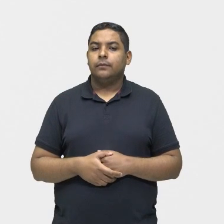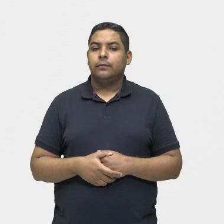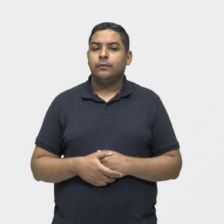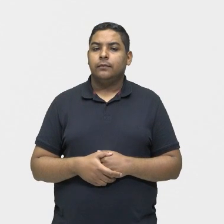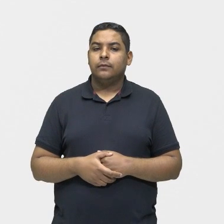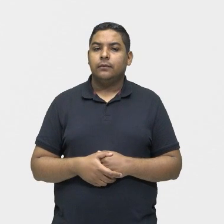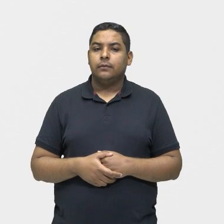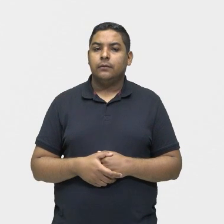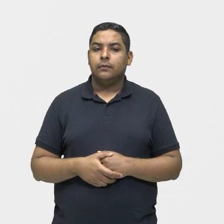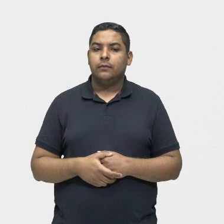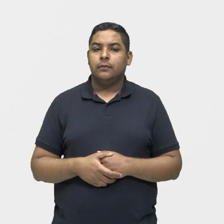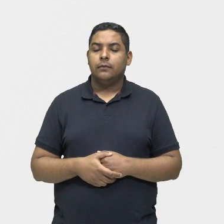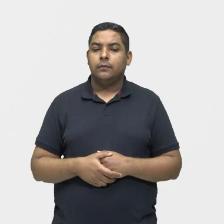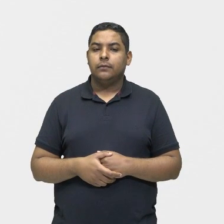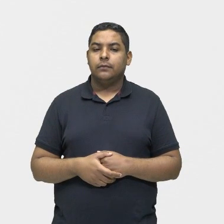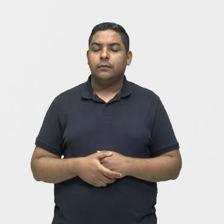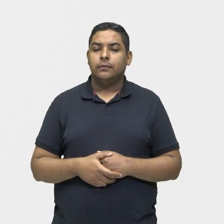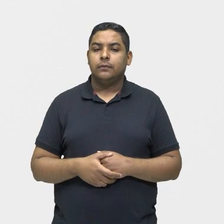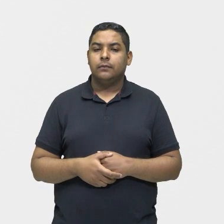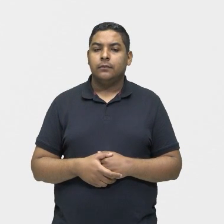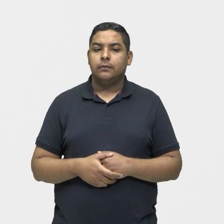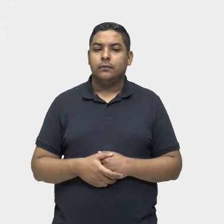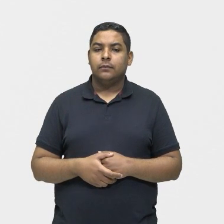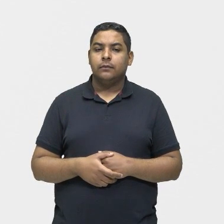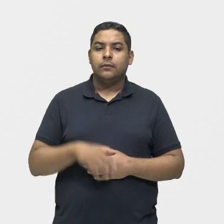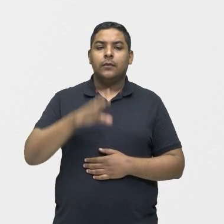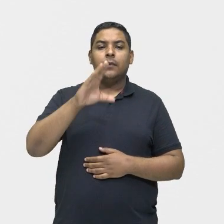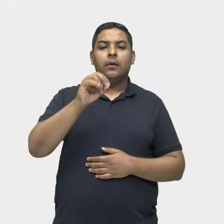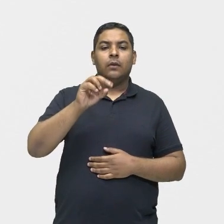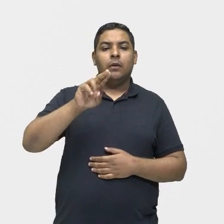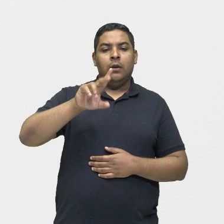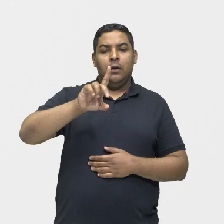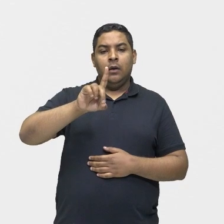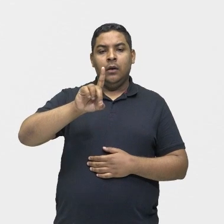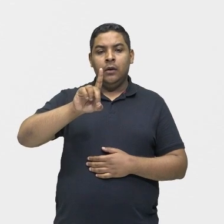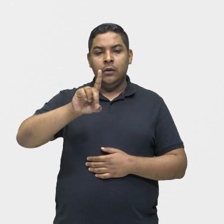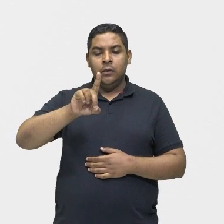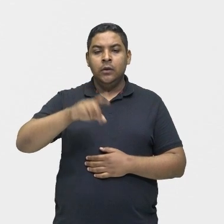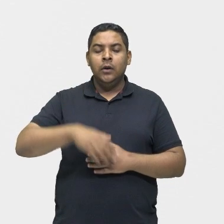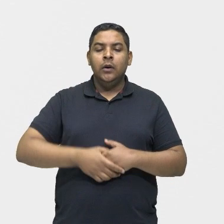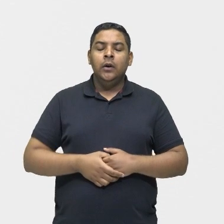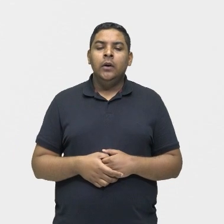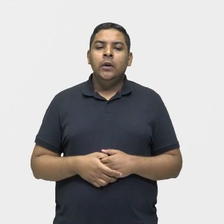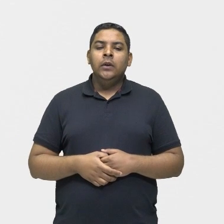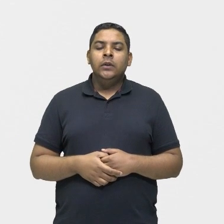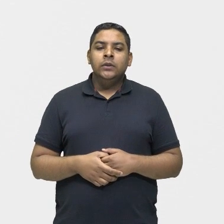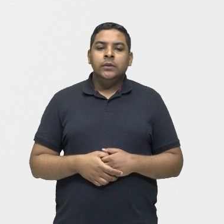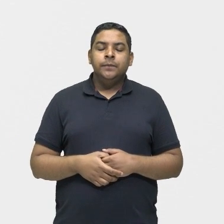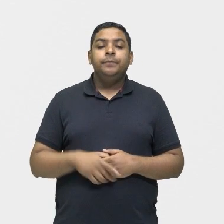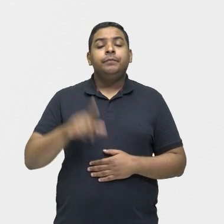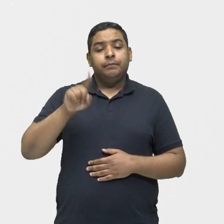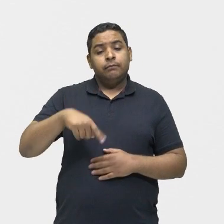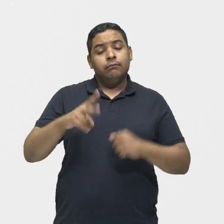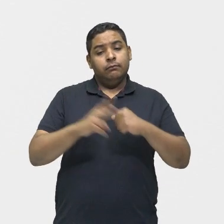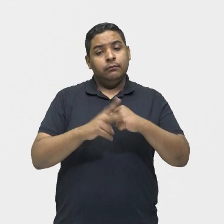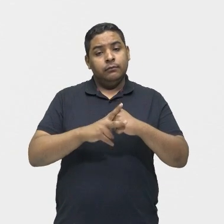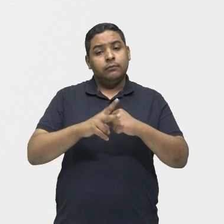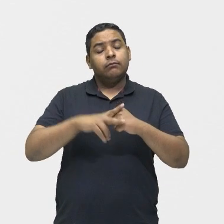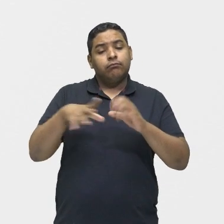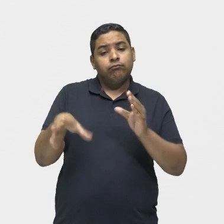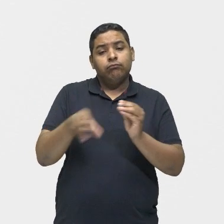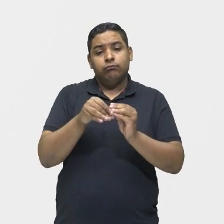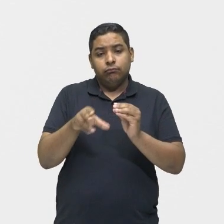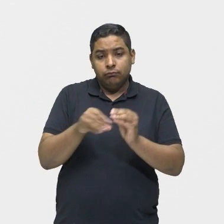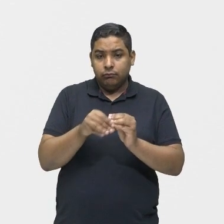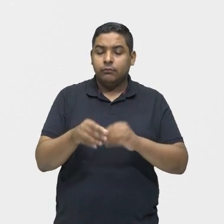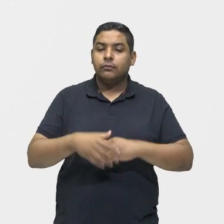ver? Então, could, ele é um verbo, um verbo auxiliar e, portanto, um modal